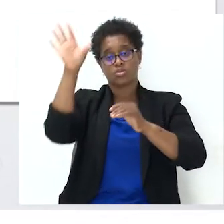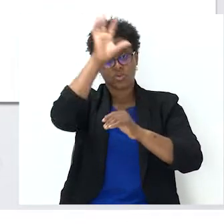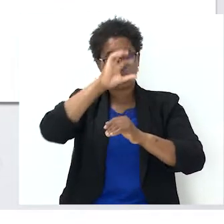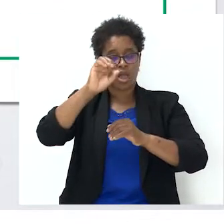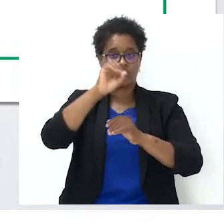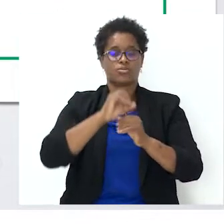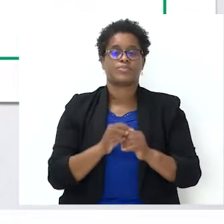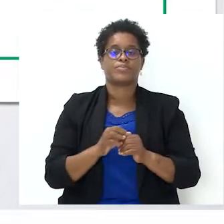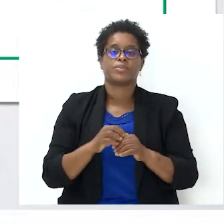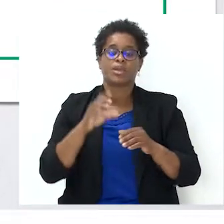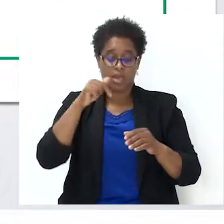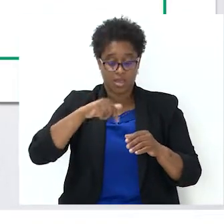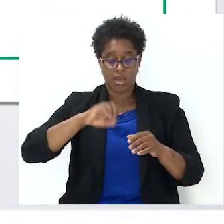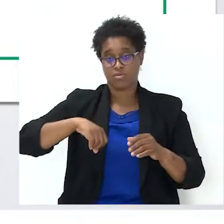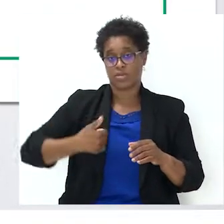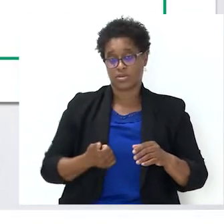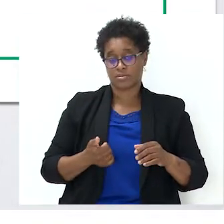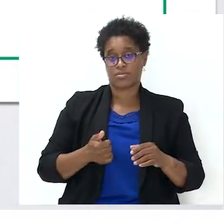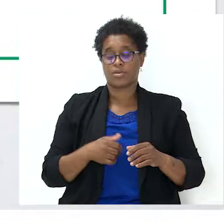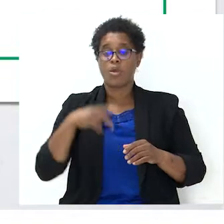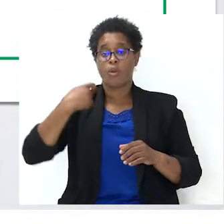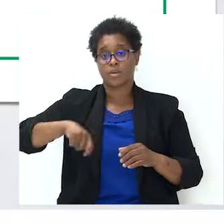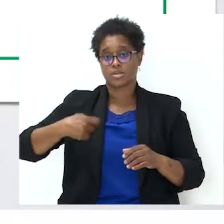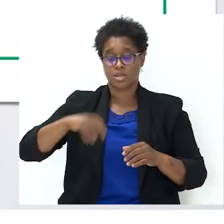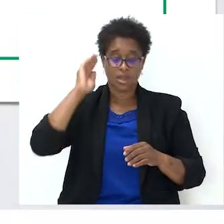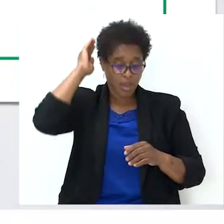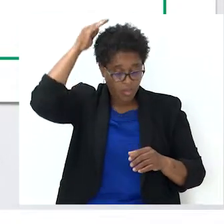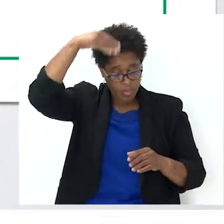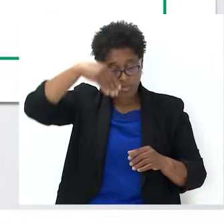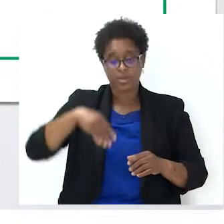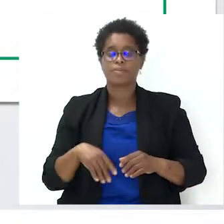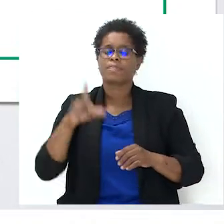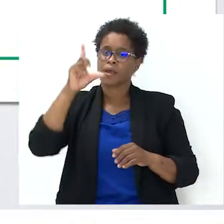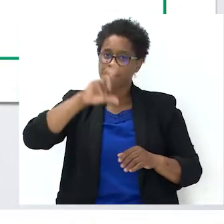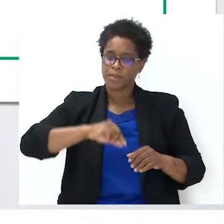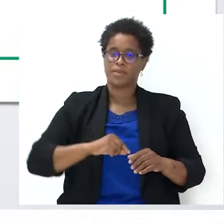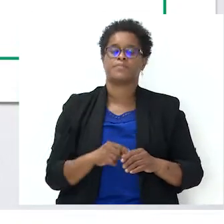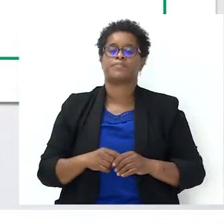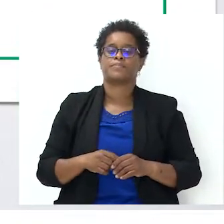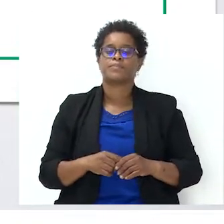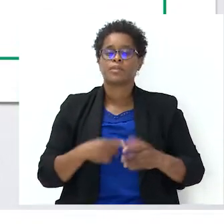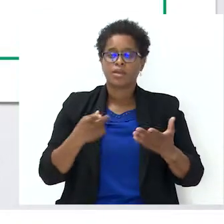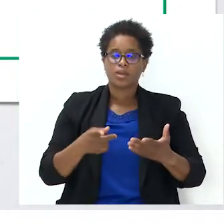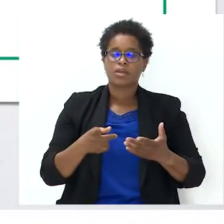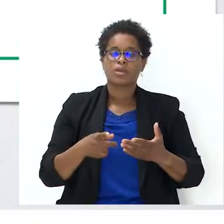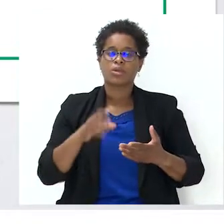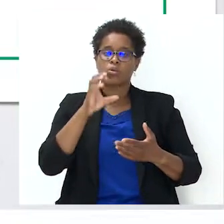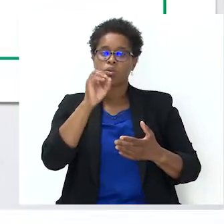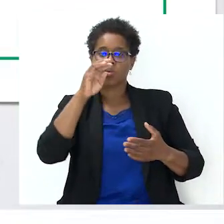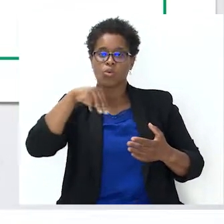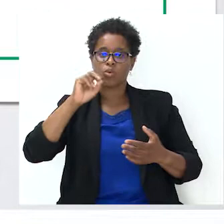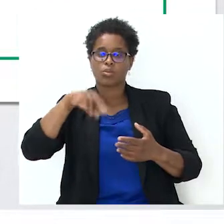Estado. Em Cabo Verde, o Presidente da República também é o